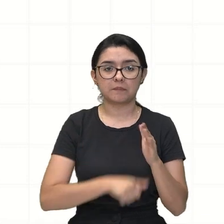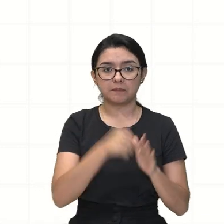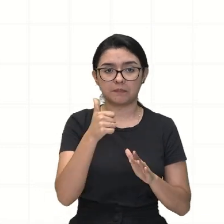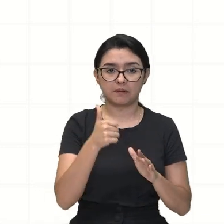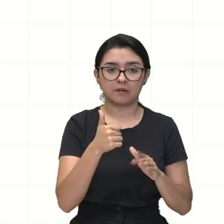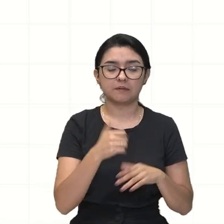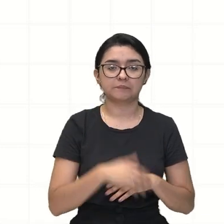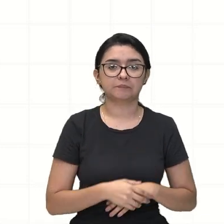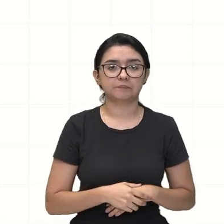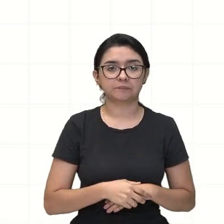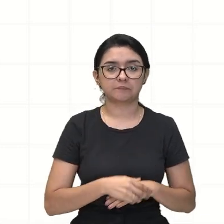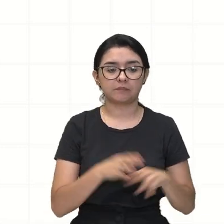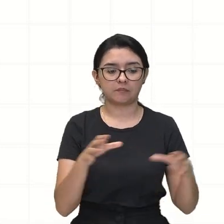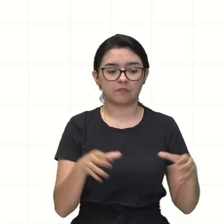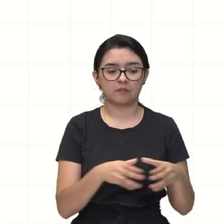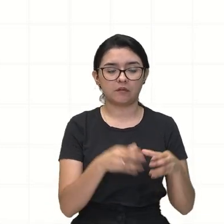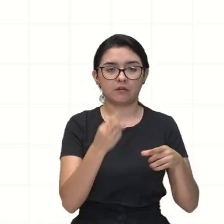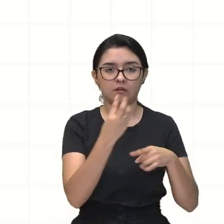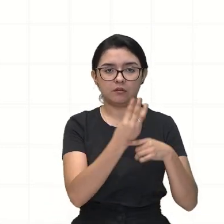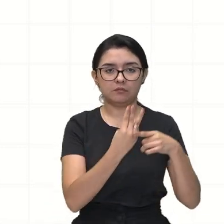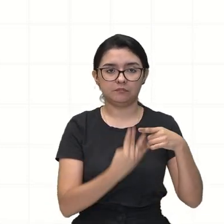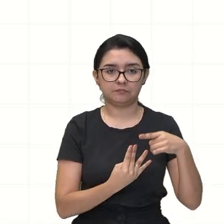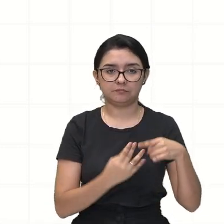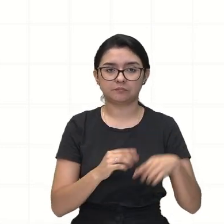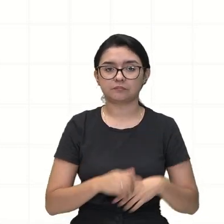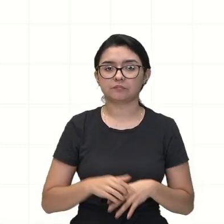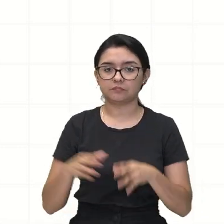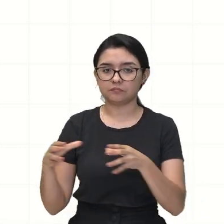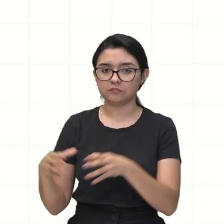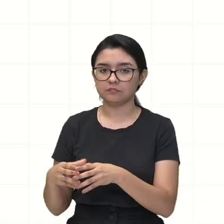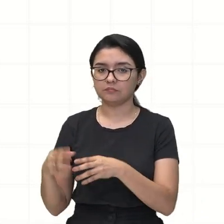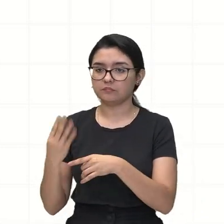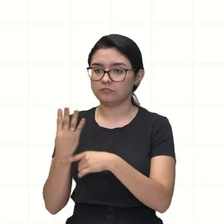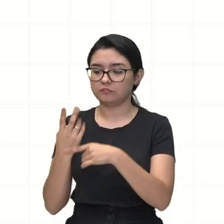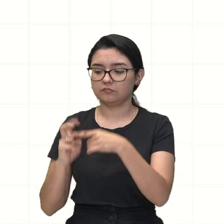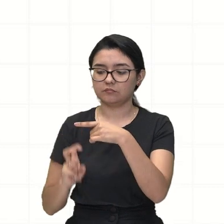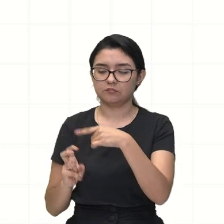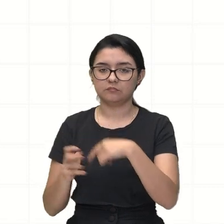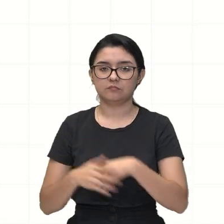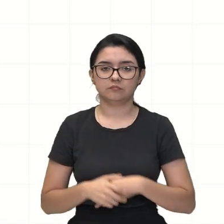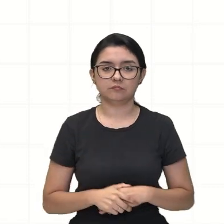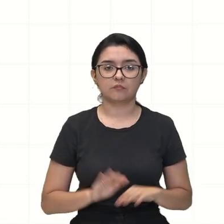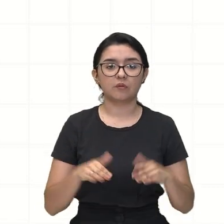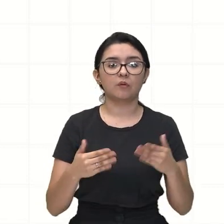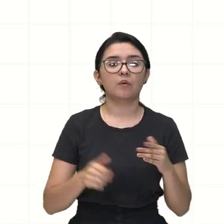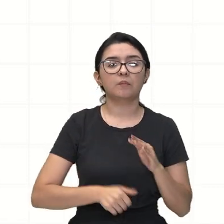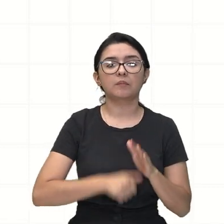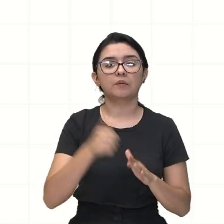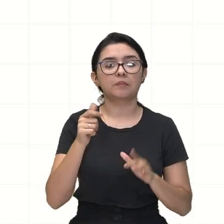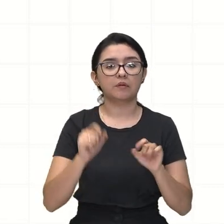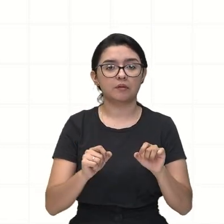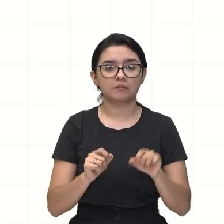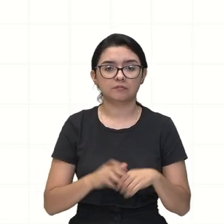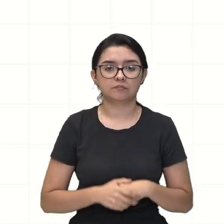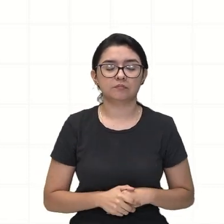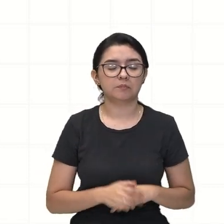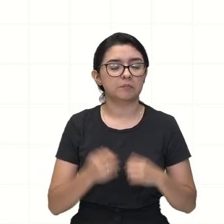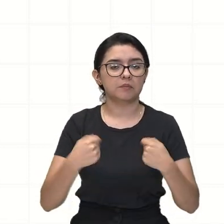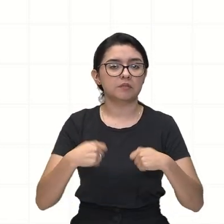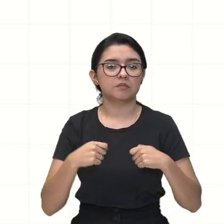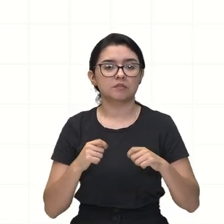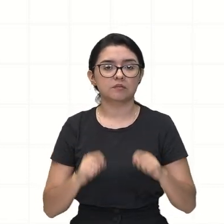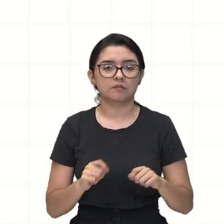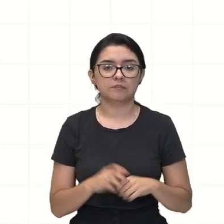né? 3/4. Segunda caixa, 4/5. Qual é o primeiro passo, queridos alunos, para se